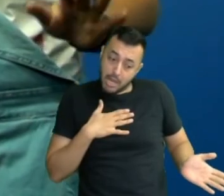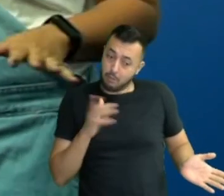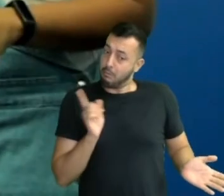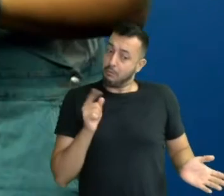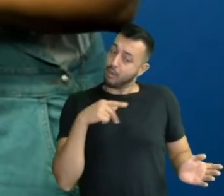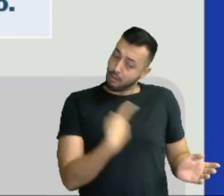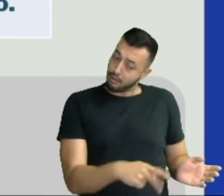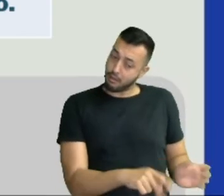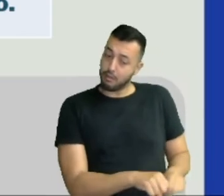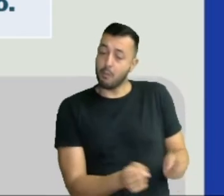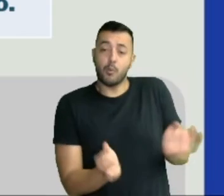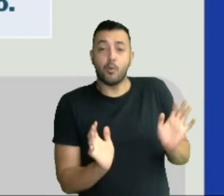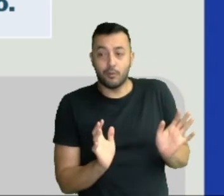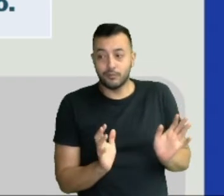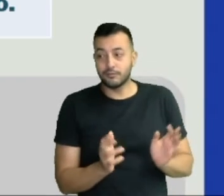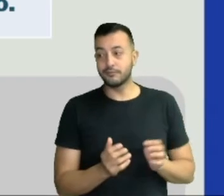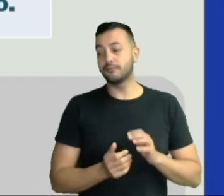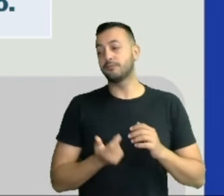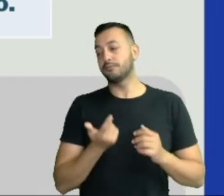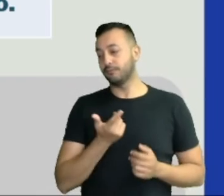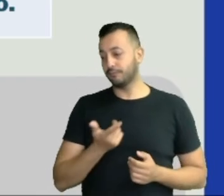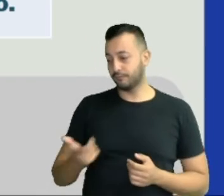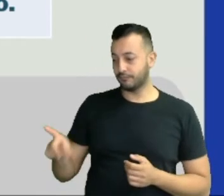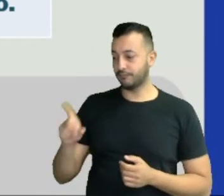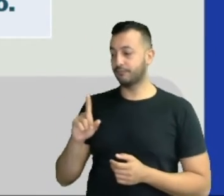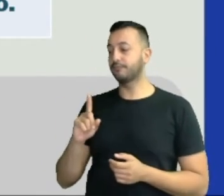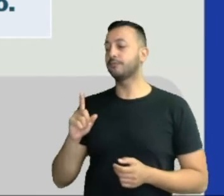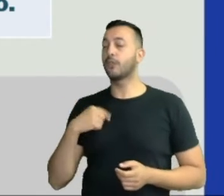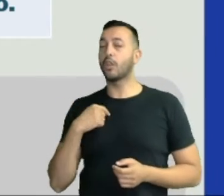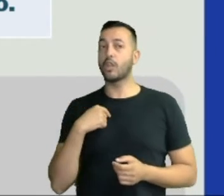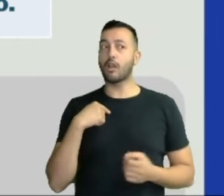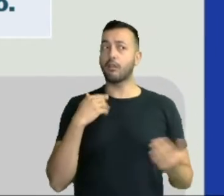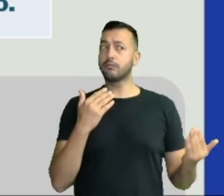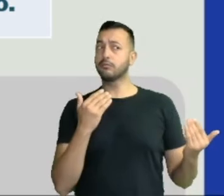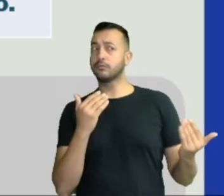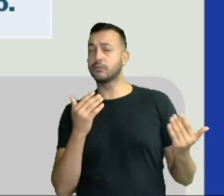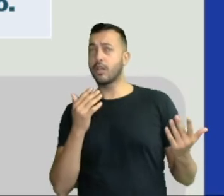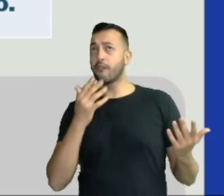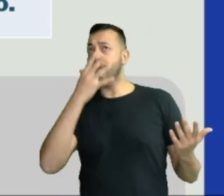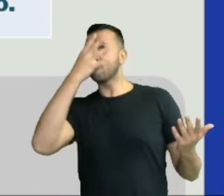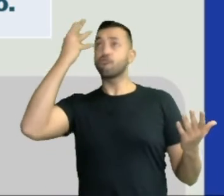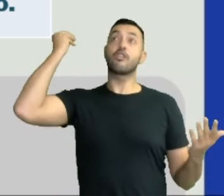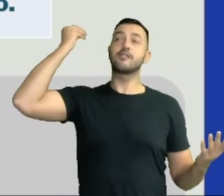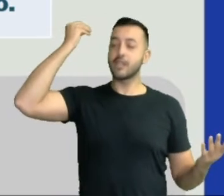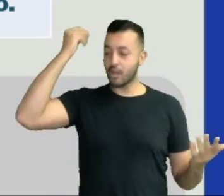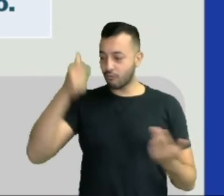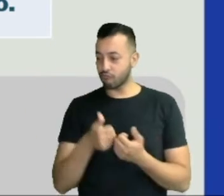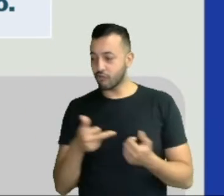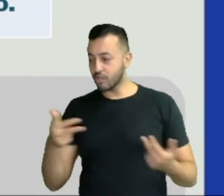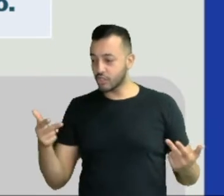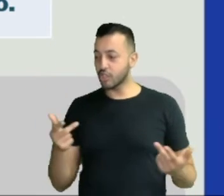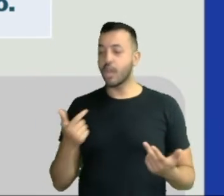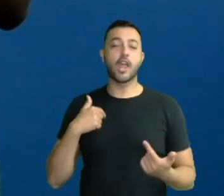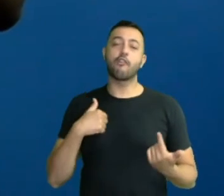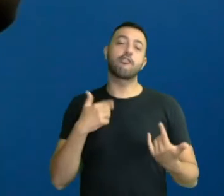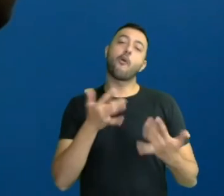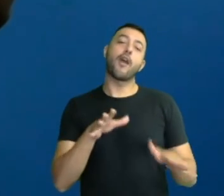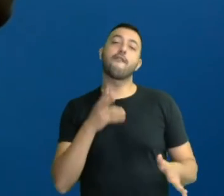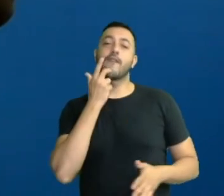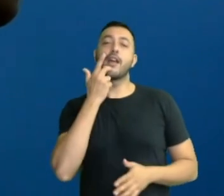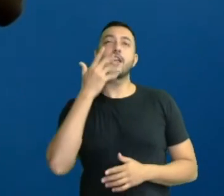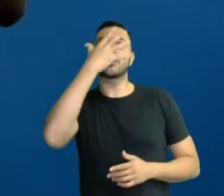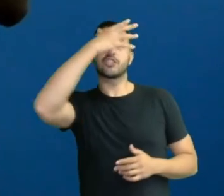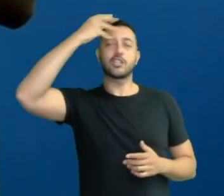sozinho. Quando nós olvidamos de algo, quando eu esqueci de alguma coisa, e aí eu não quero dizer que